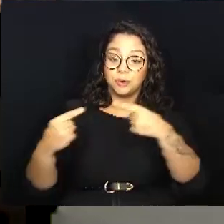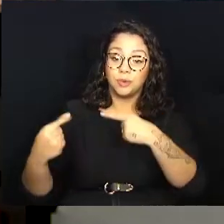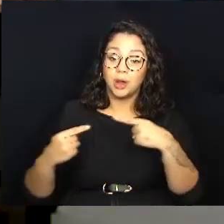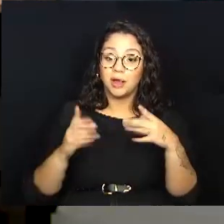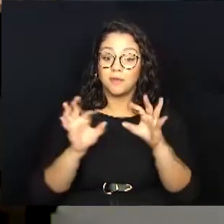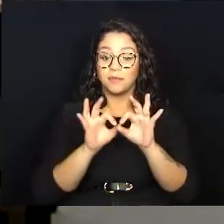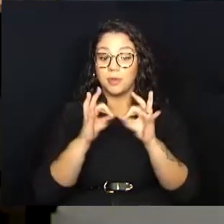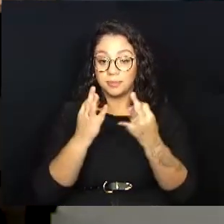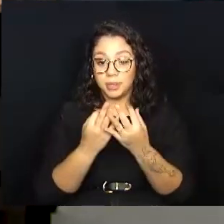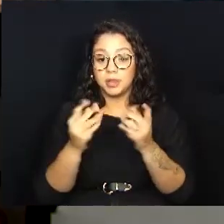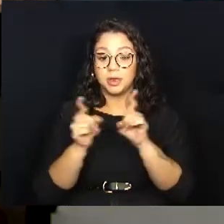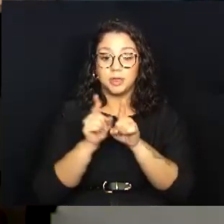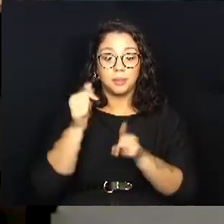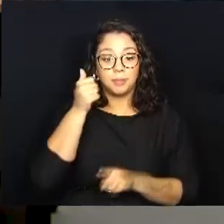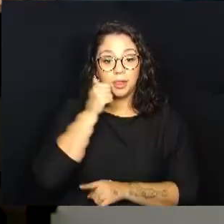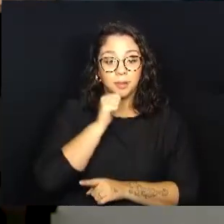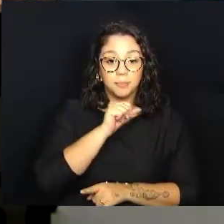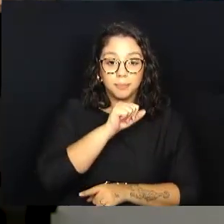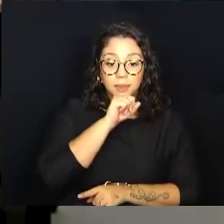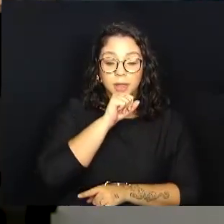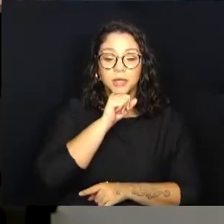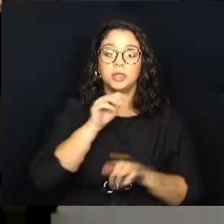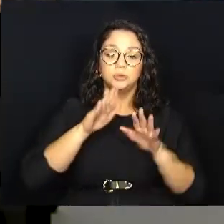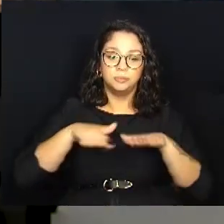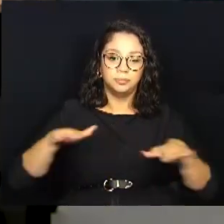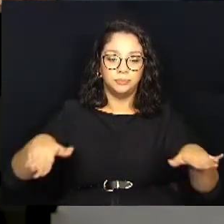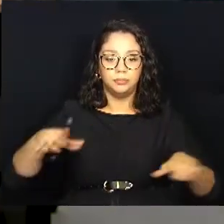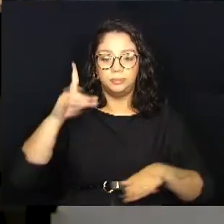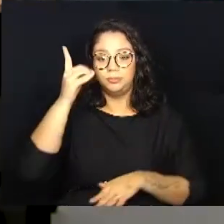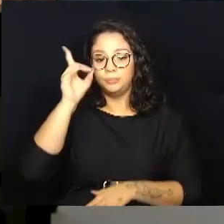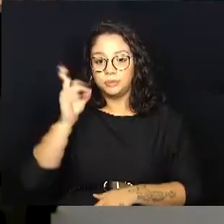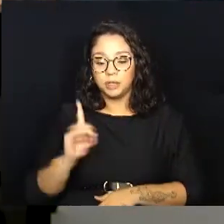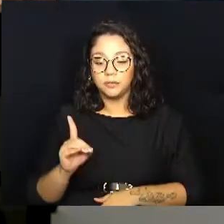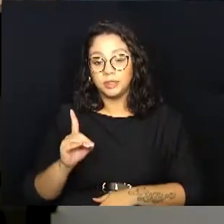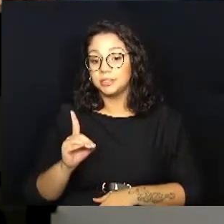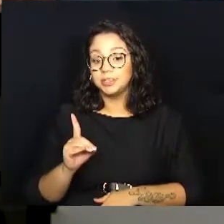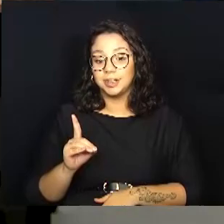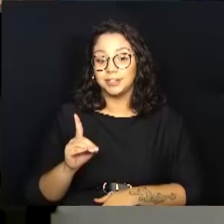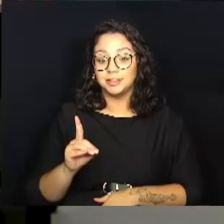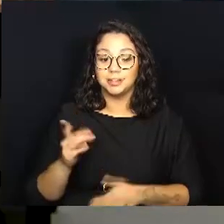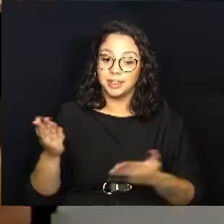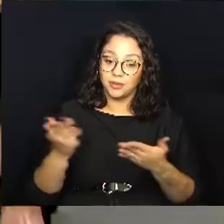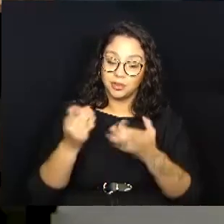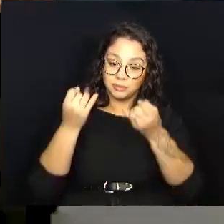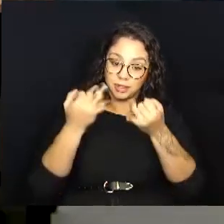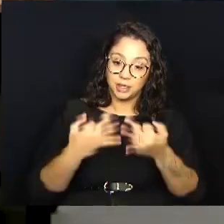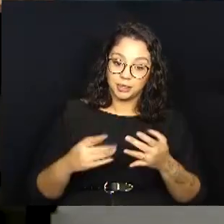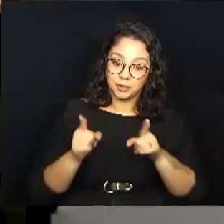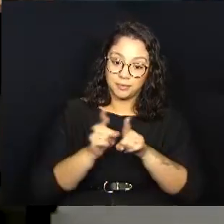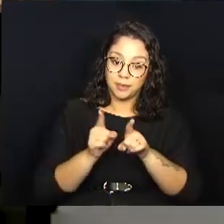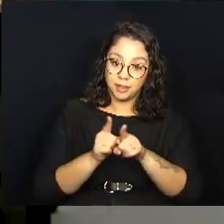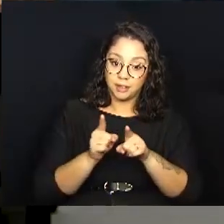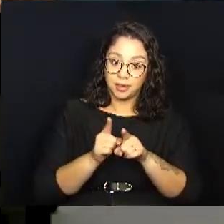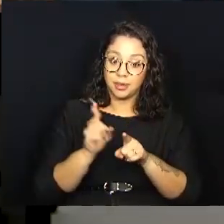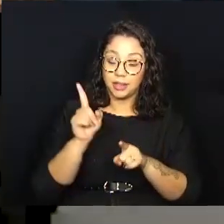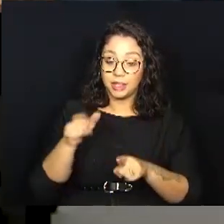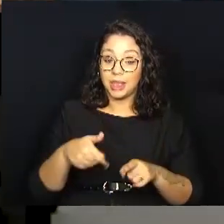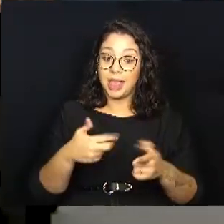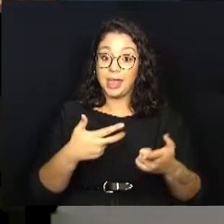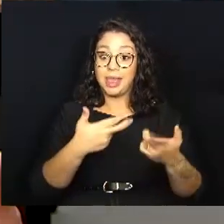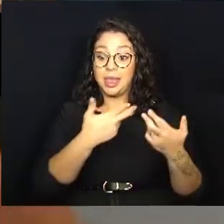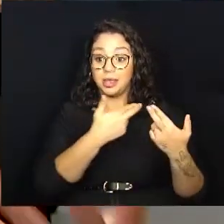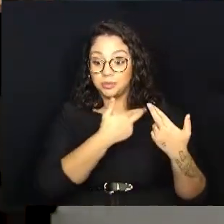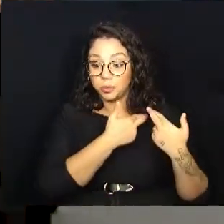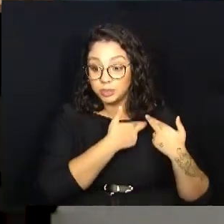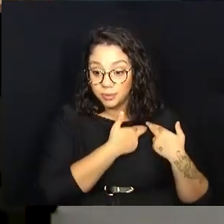com famílias, sobretudo mães, de crianças com deficiência, e aí cabe aqui salientar que, em grande